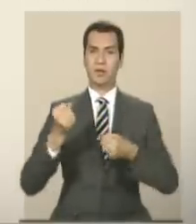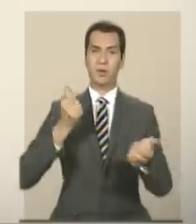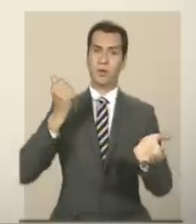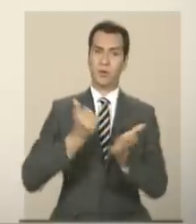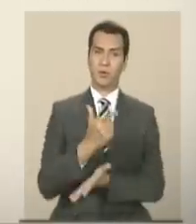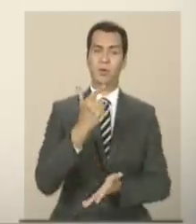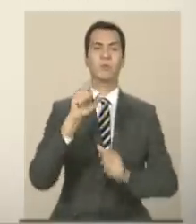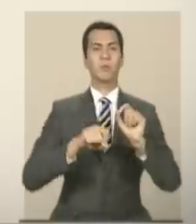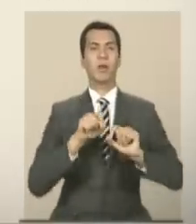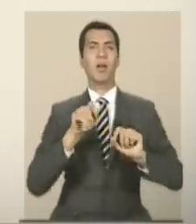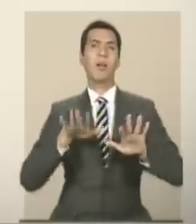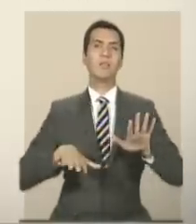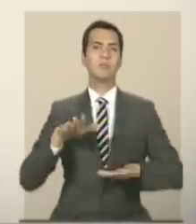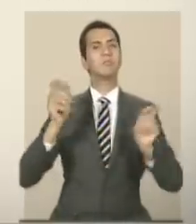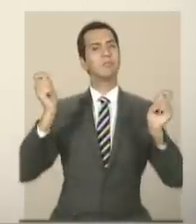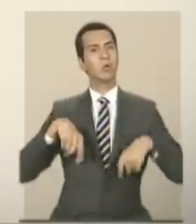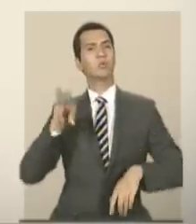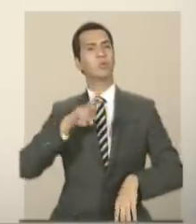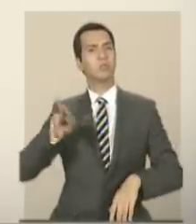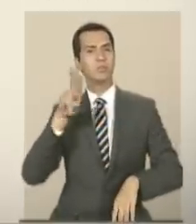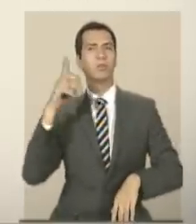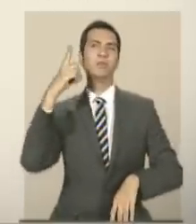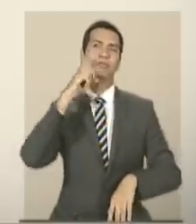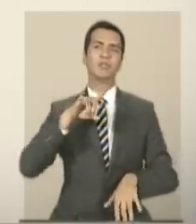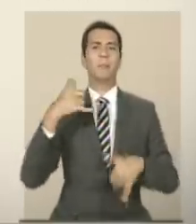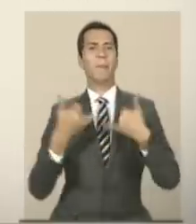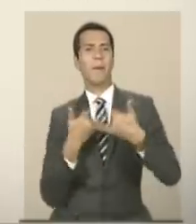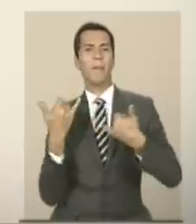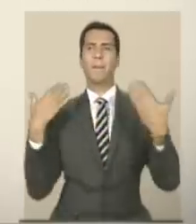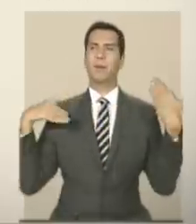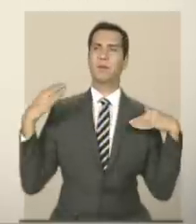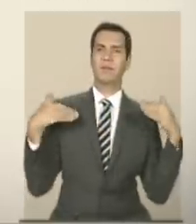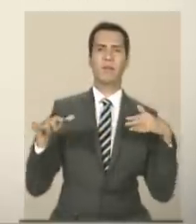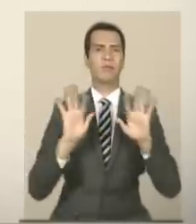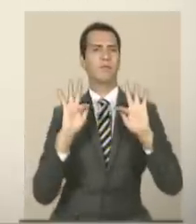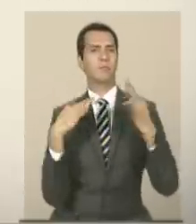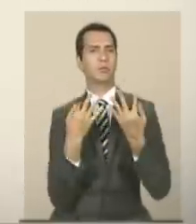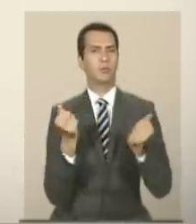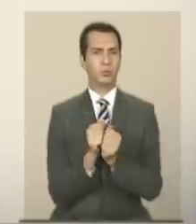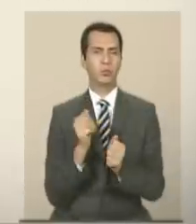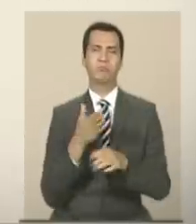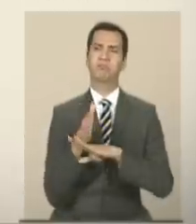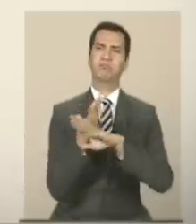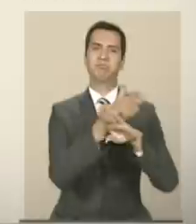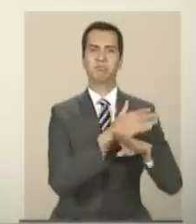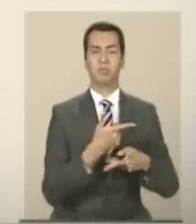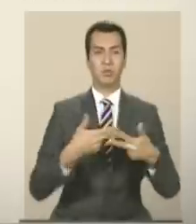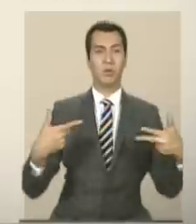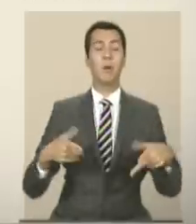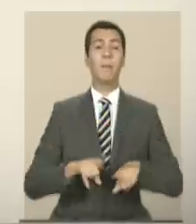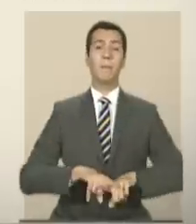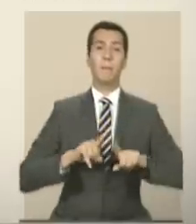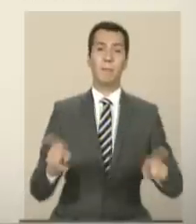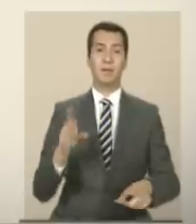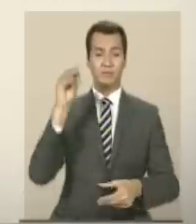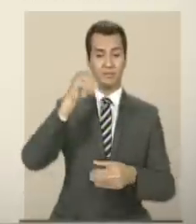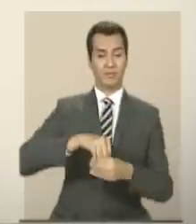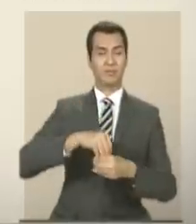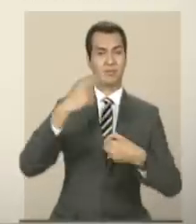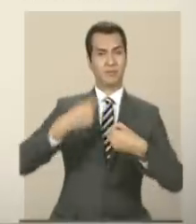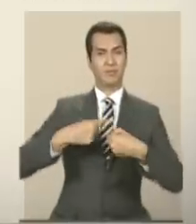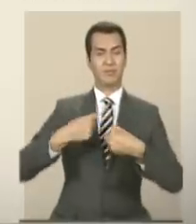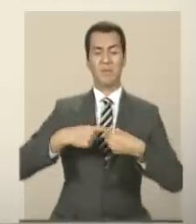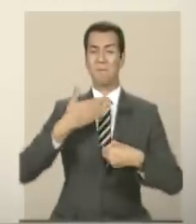para os dias de lazer, para que você possa passear com a sua família. Mas a solução do transporte nas